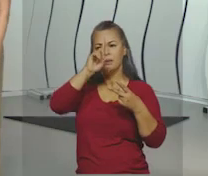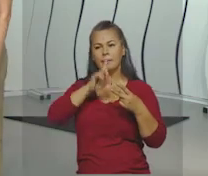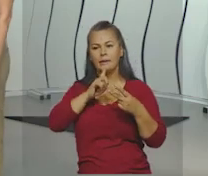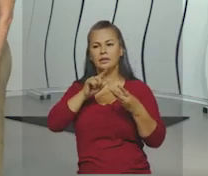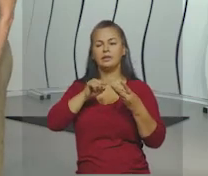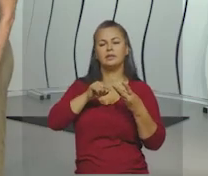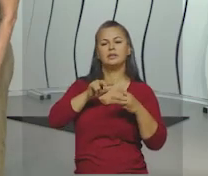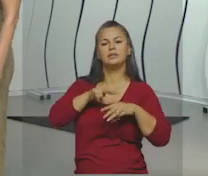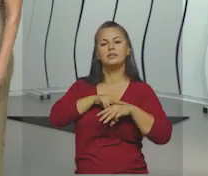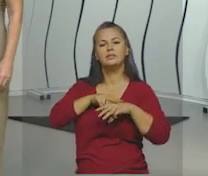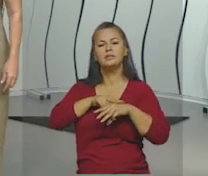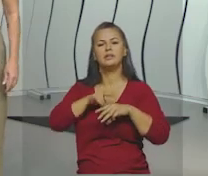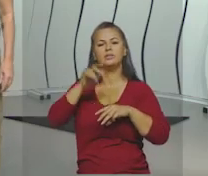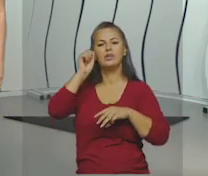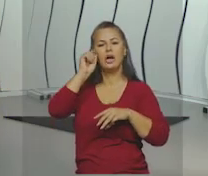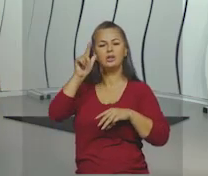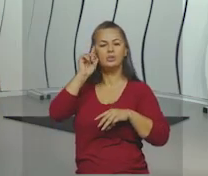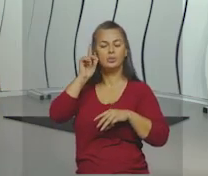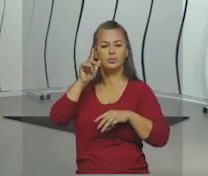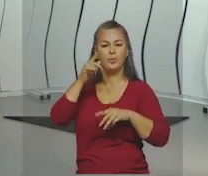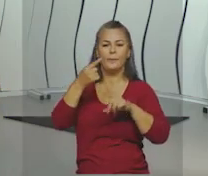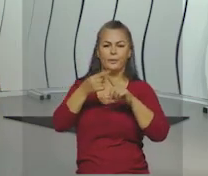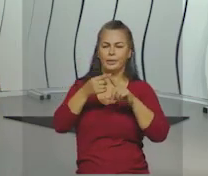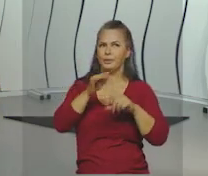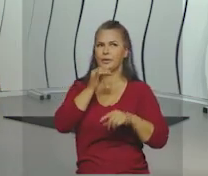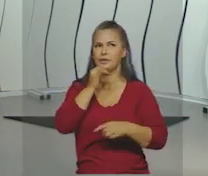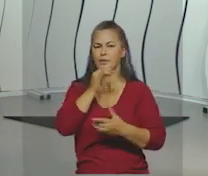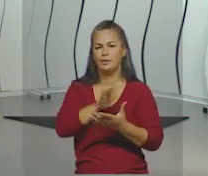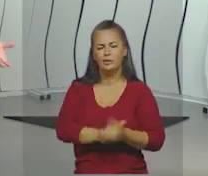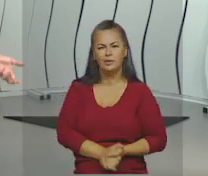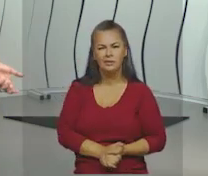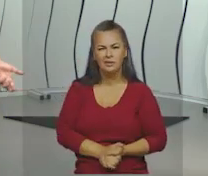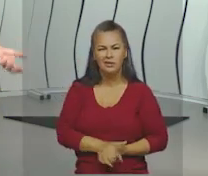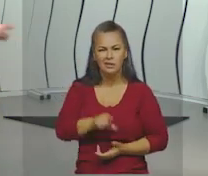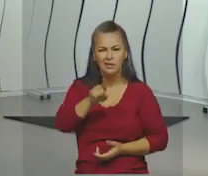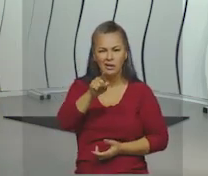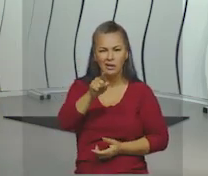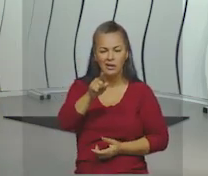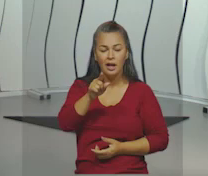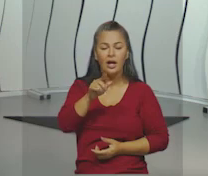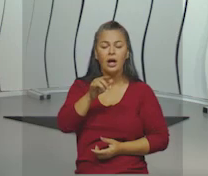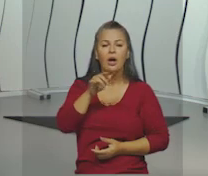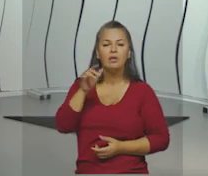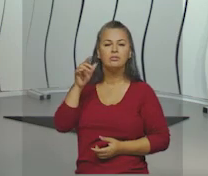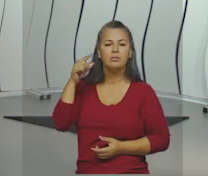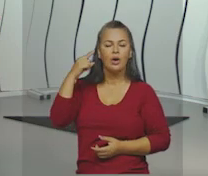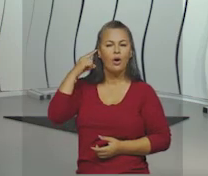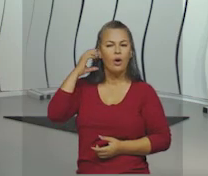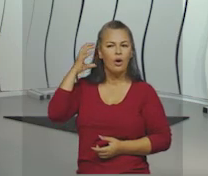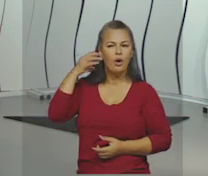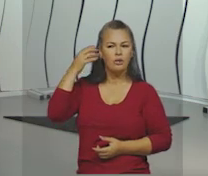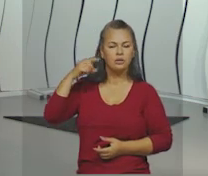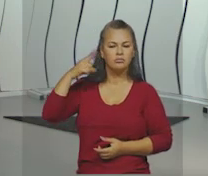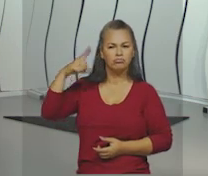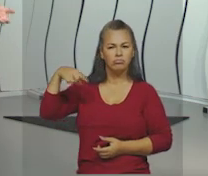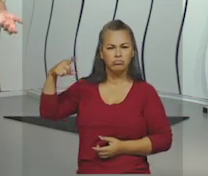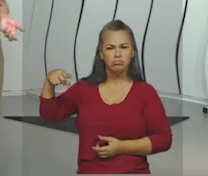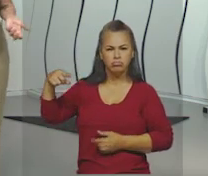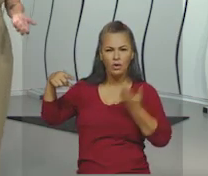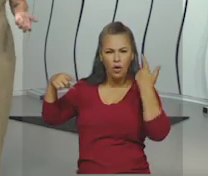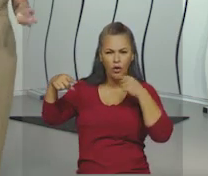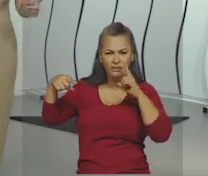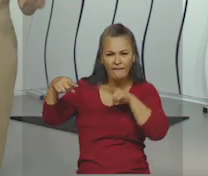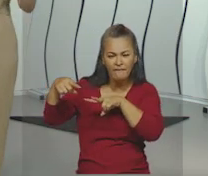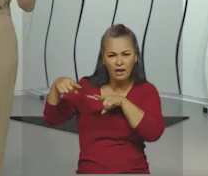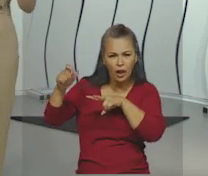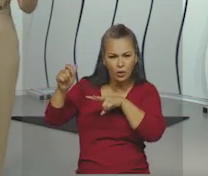azul, tá? Nós não conseguimos enxergar, por exemplo, micro-ondas, ondas de rádio. A gente não consegue enxergar esse tipo de